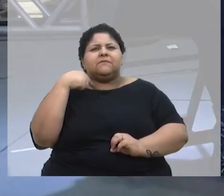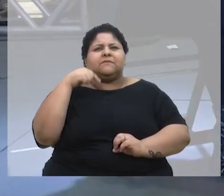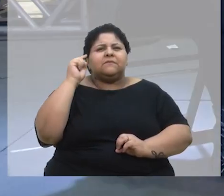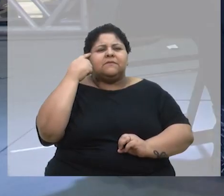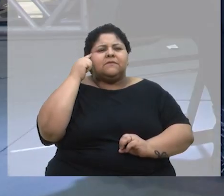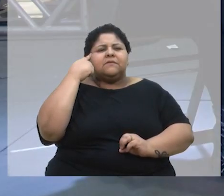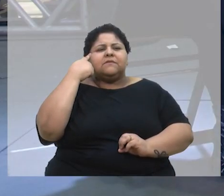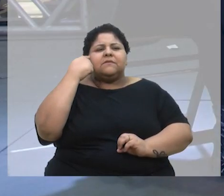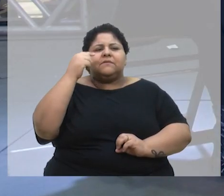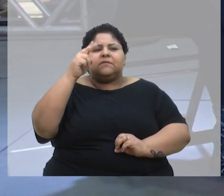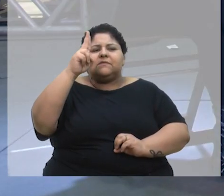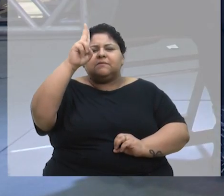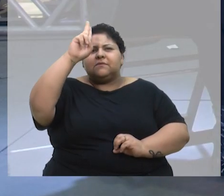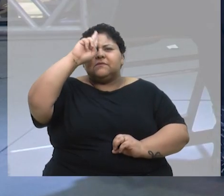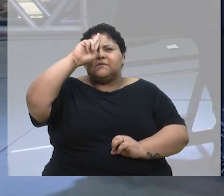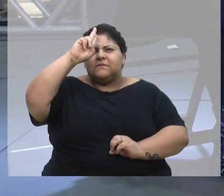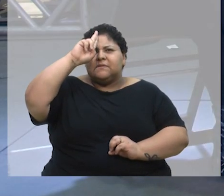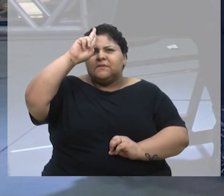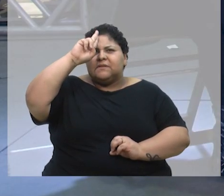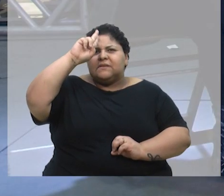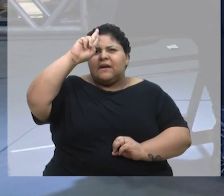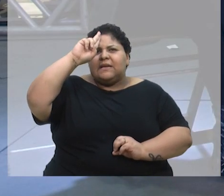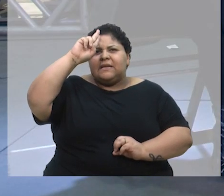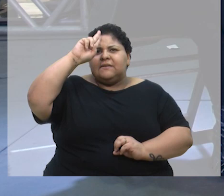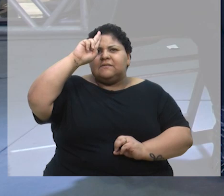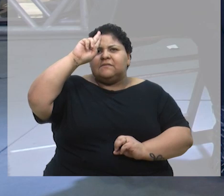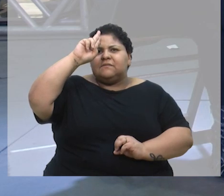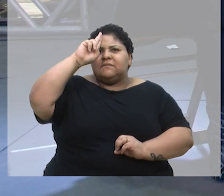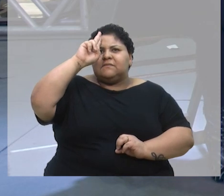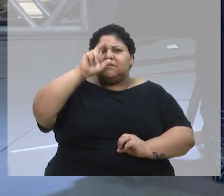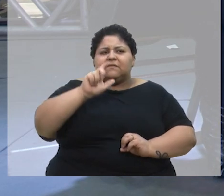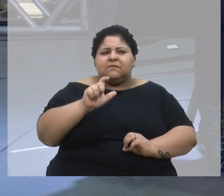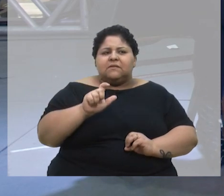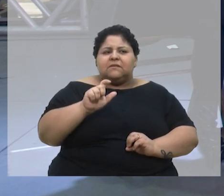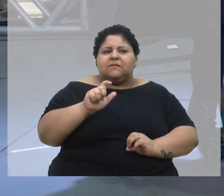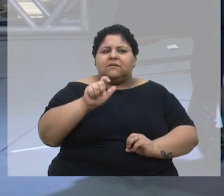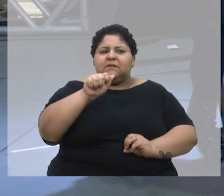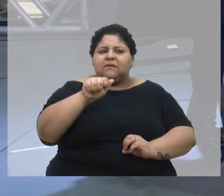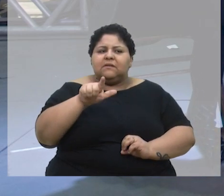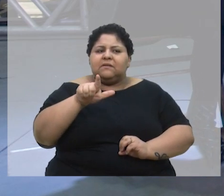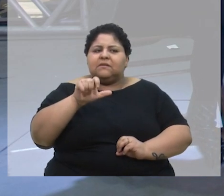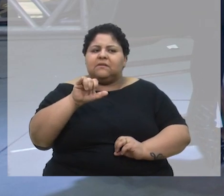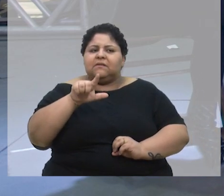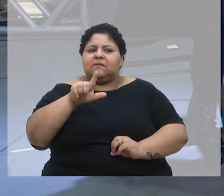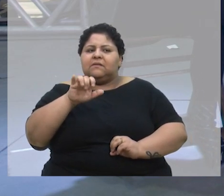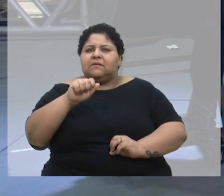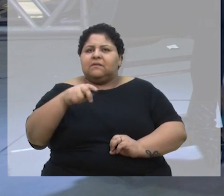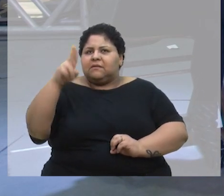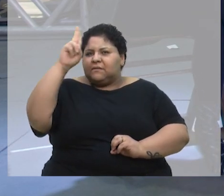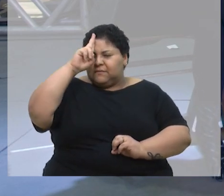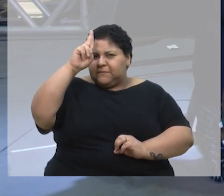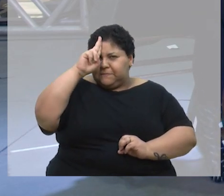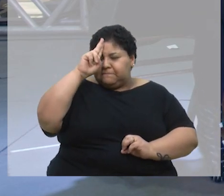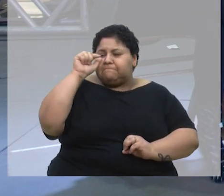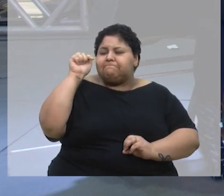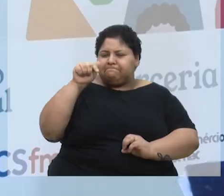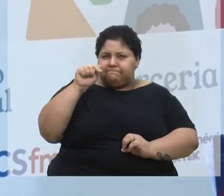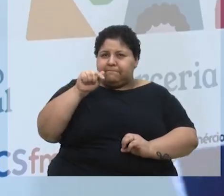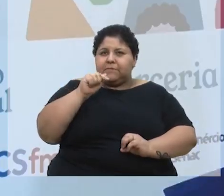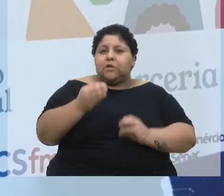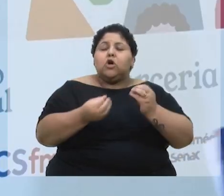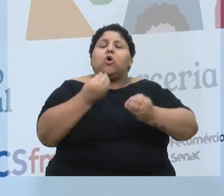digamos, aquela bagagem de conhecimentos necessária para poder escrever. Porque é a história... Posso me estender um